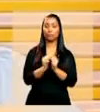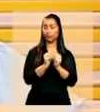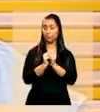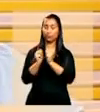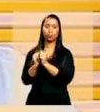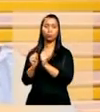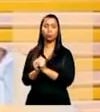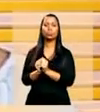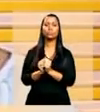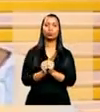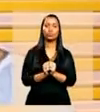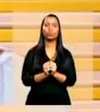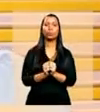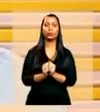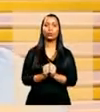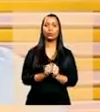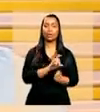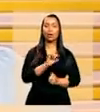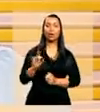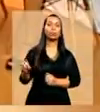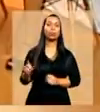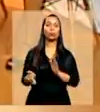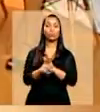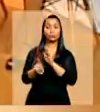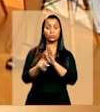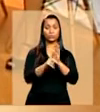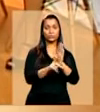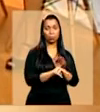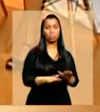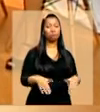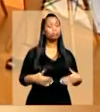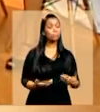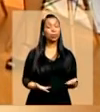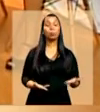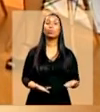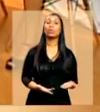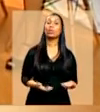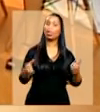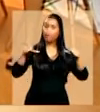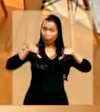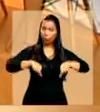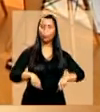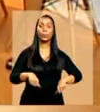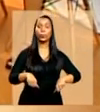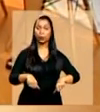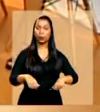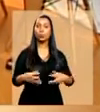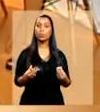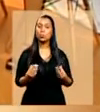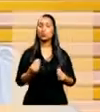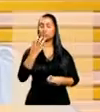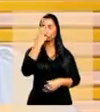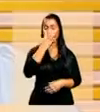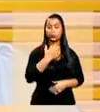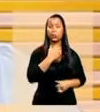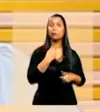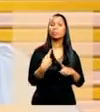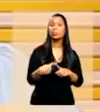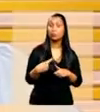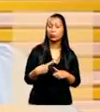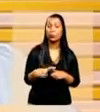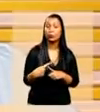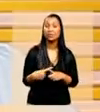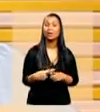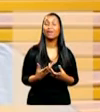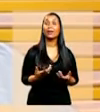do lado do outro, ficam cada um com o seu. Com o seu. Isto é prejudicial, é muito sério. Por